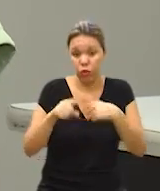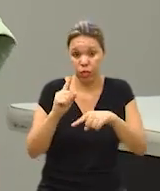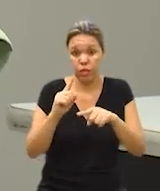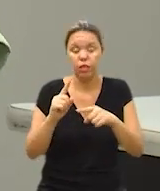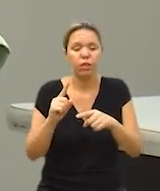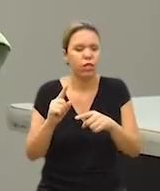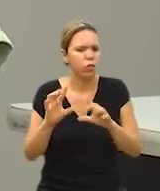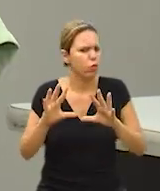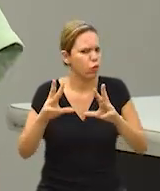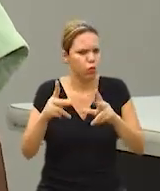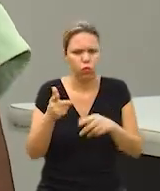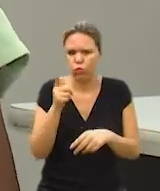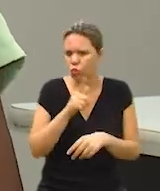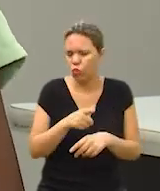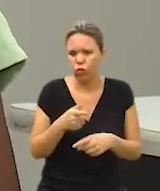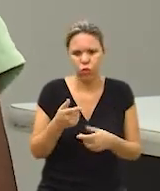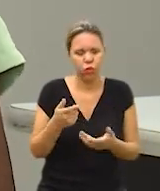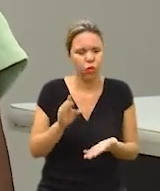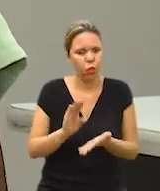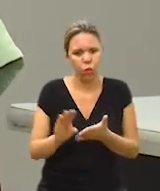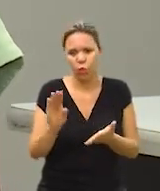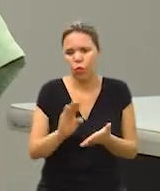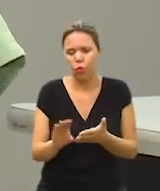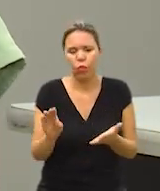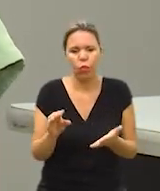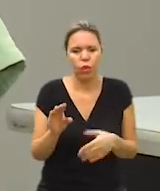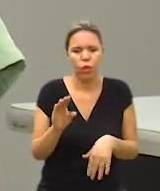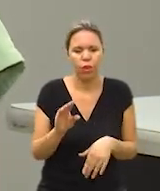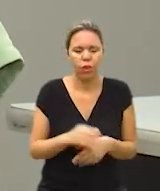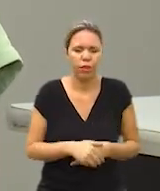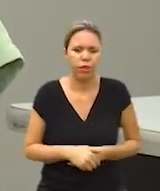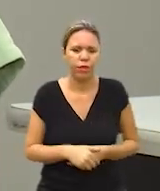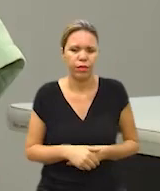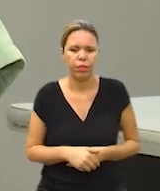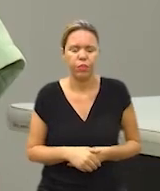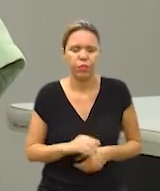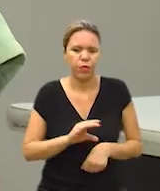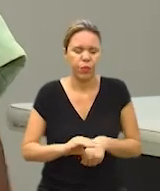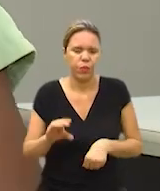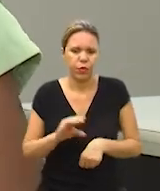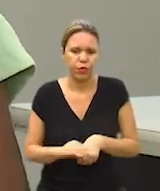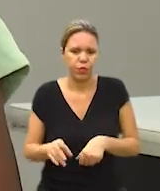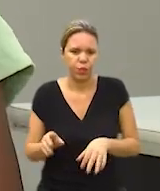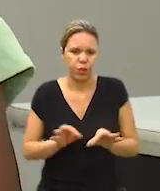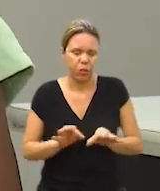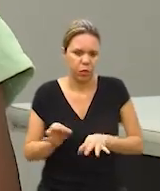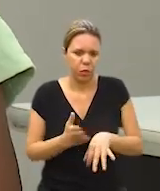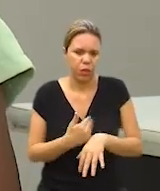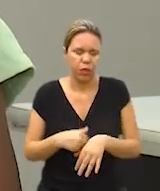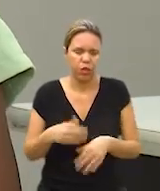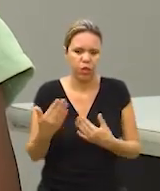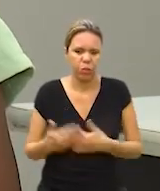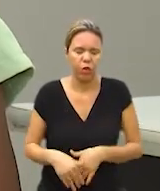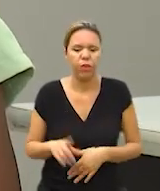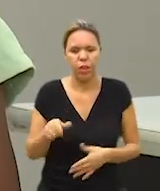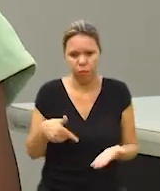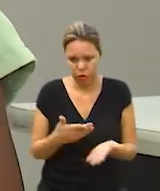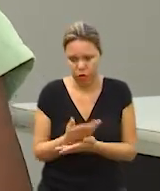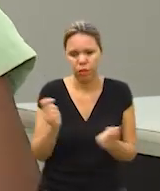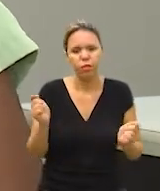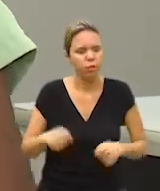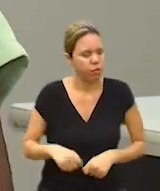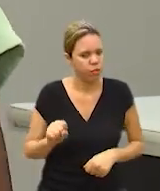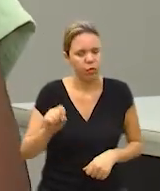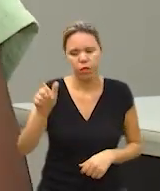sucesso, porque nem todo mundo tem condições financeiras de custear, né, de investir no cursinho. Então é possível mesmo, né, passar só,